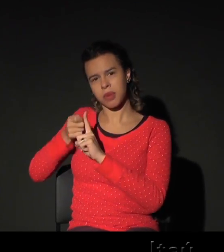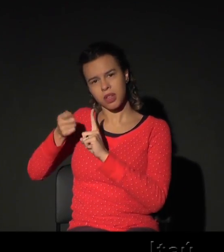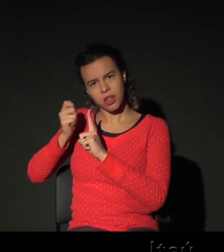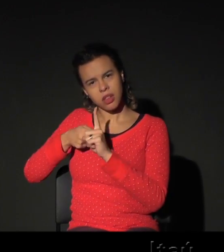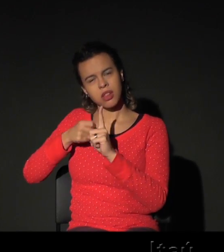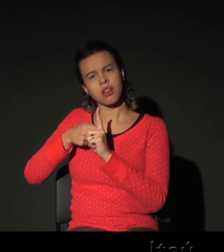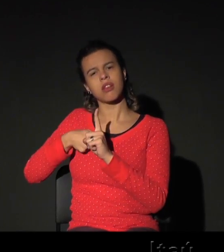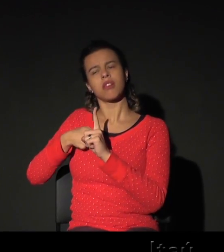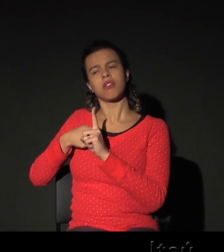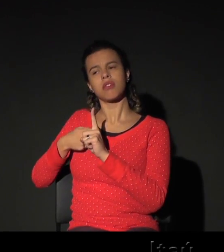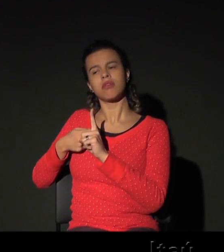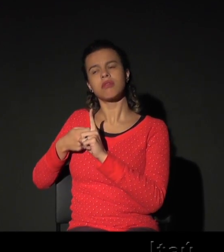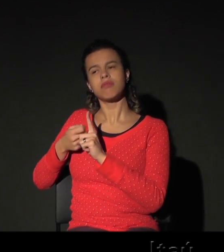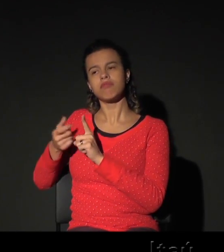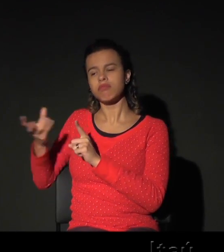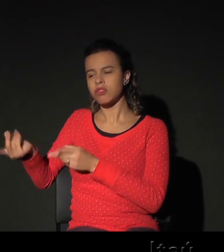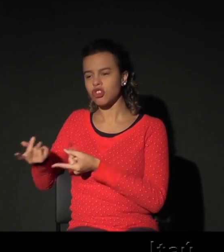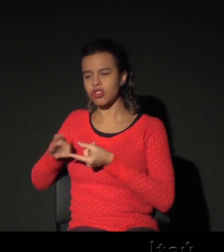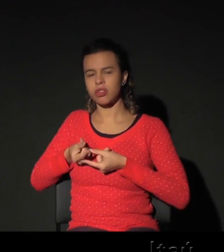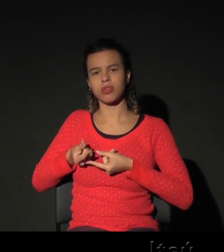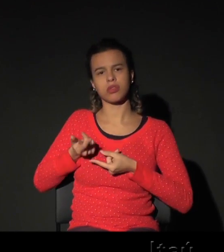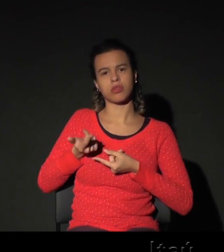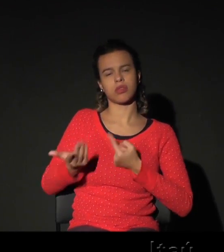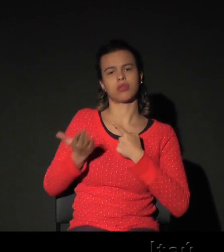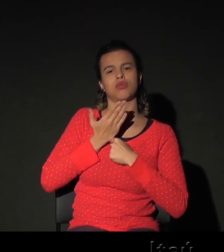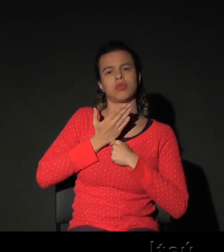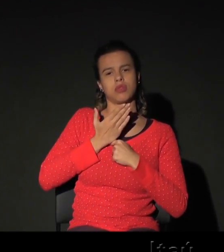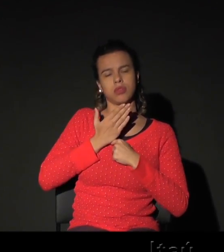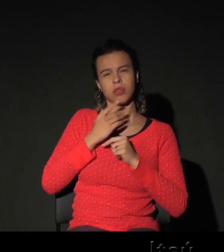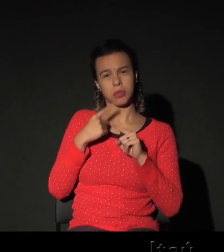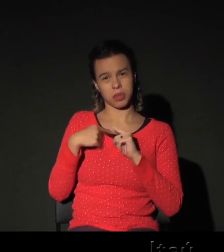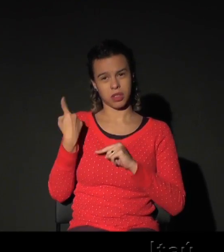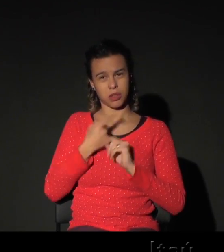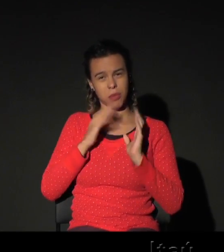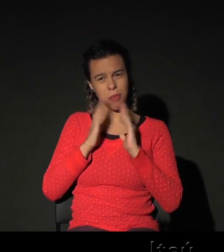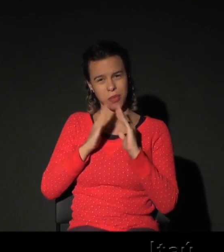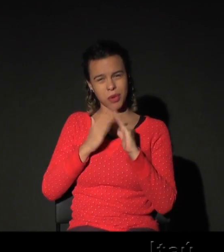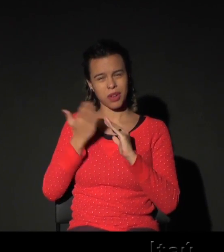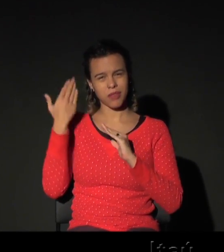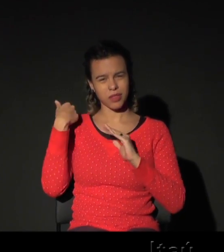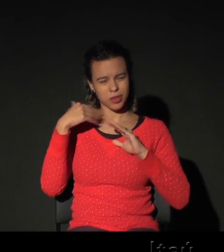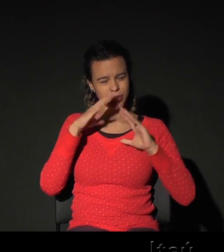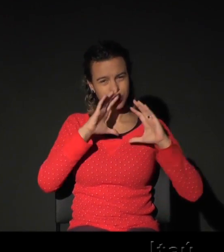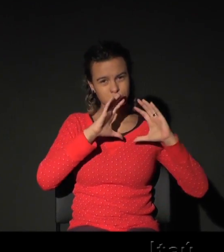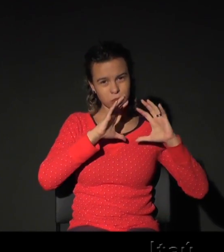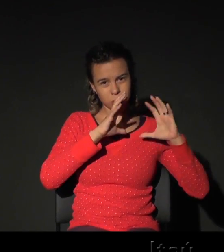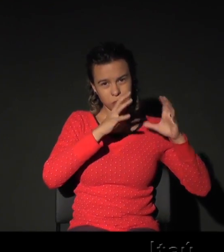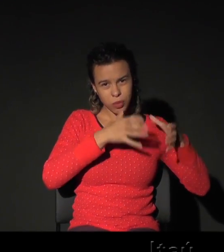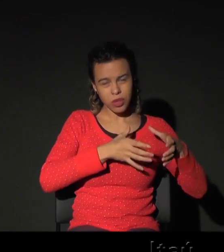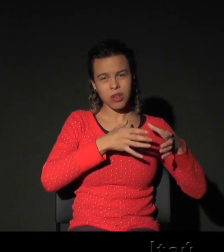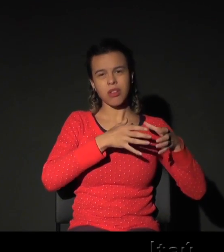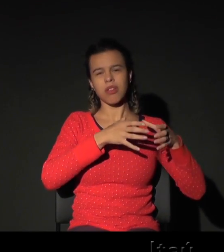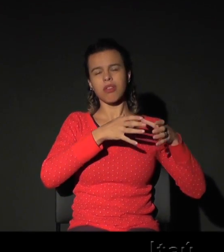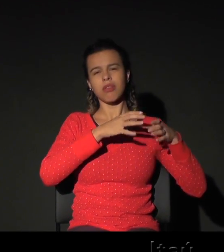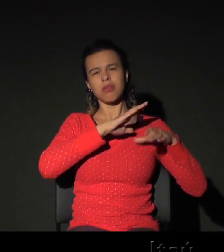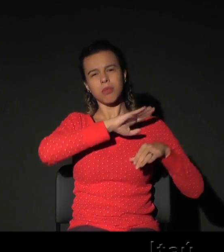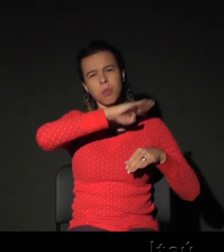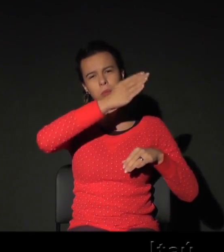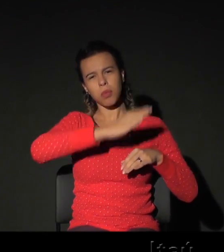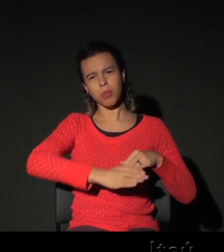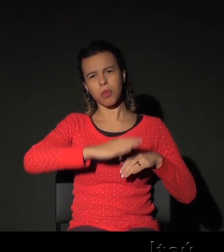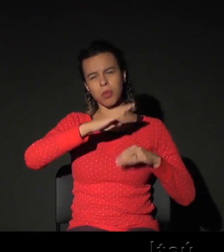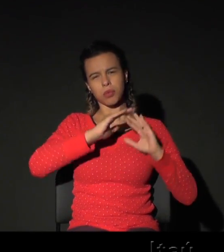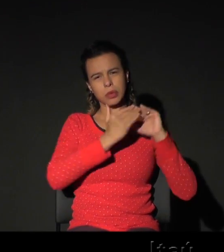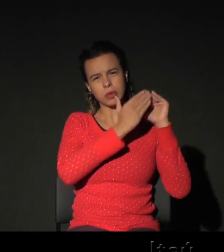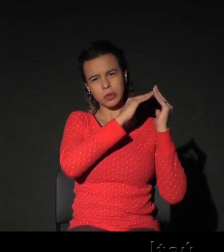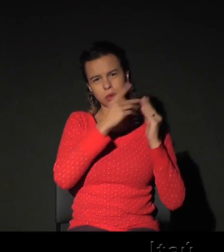ter algum dinheiro que a gente morava muito nós morávamos numa comunidade no Morro da Providência